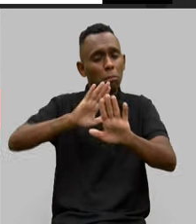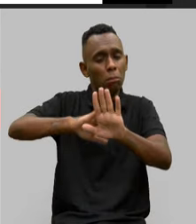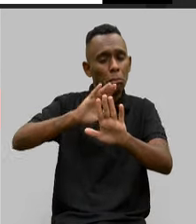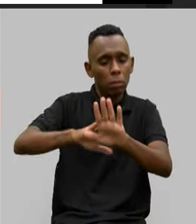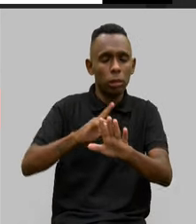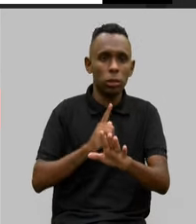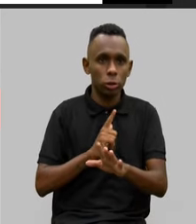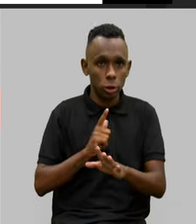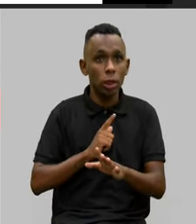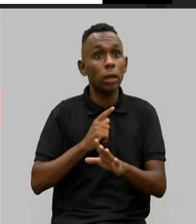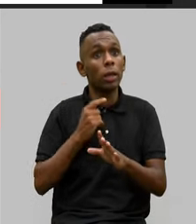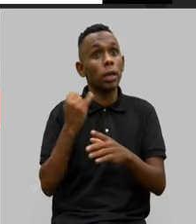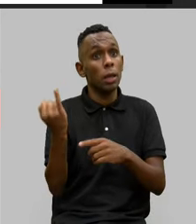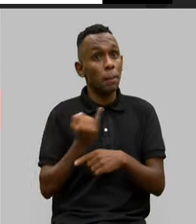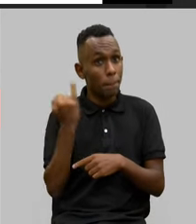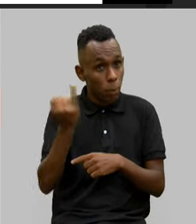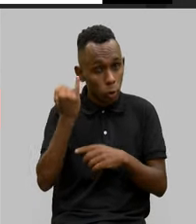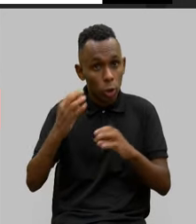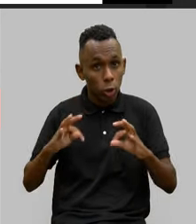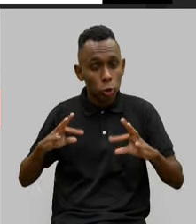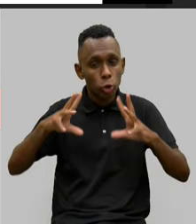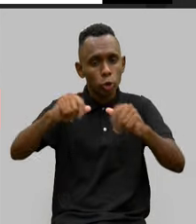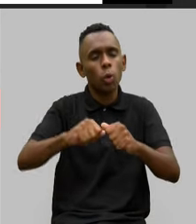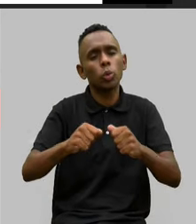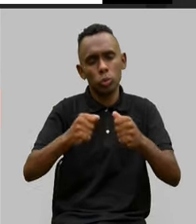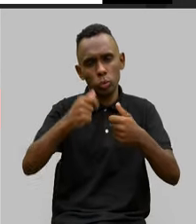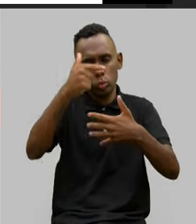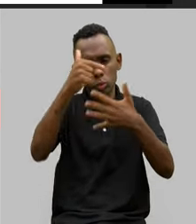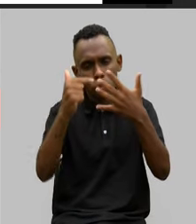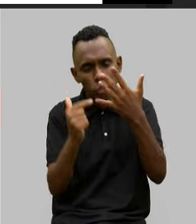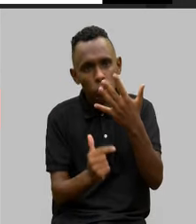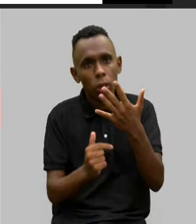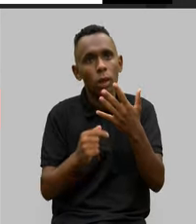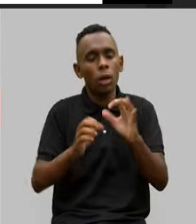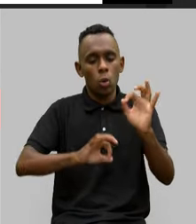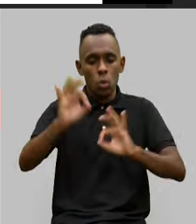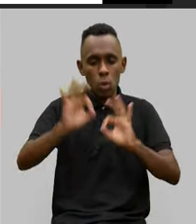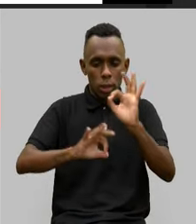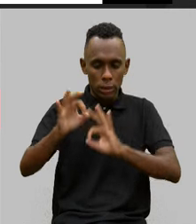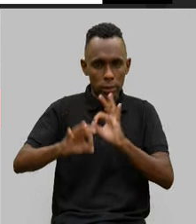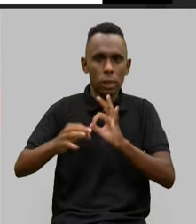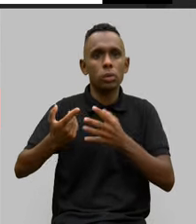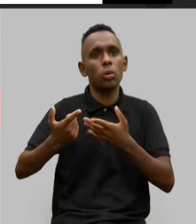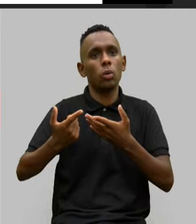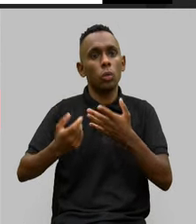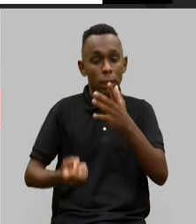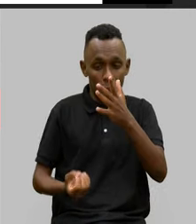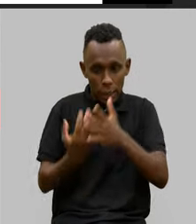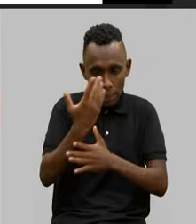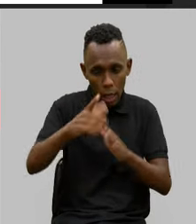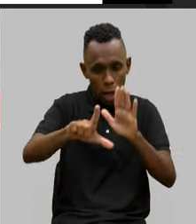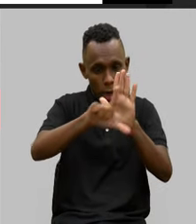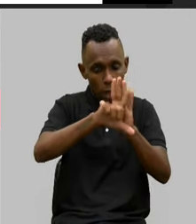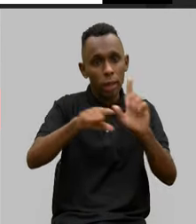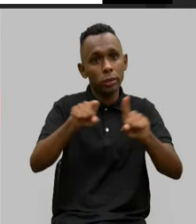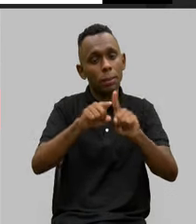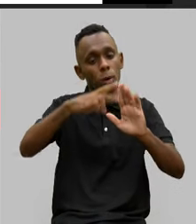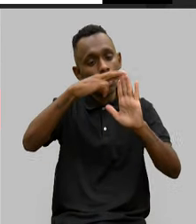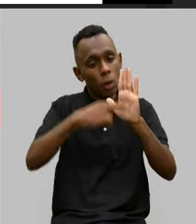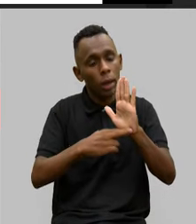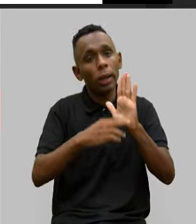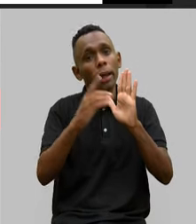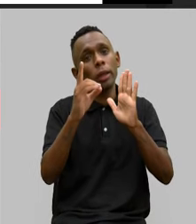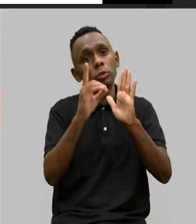ele venha a ser considerado em todas as suas fases tanto na elaboração da Lei quanto na elaboração do regulamento por meio de decreto